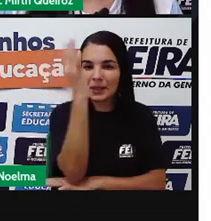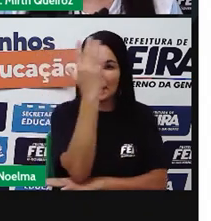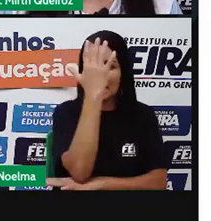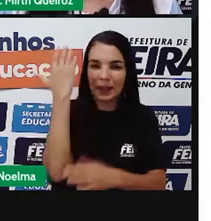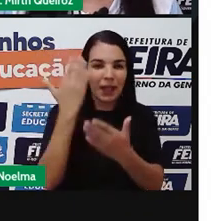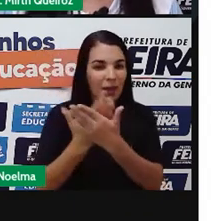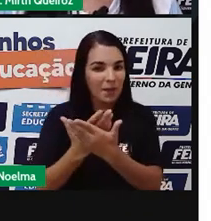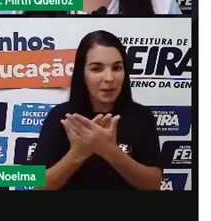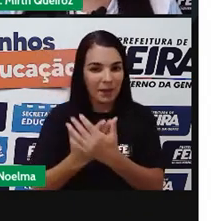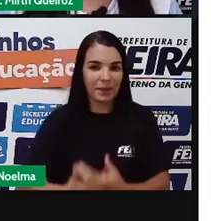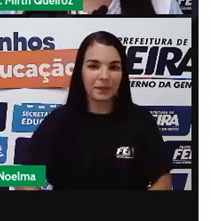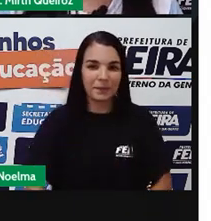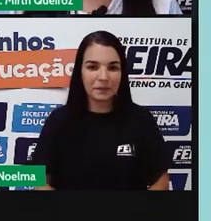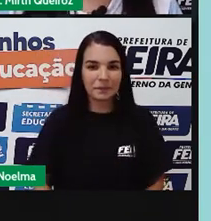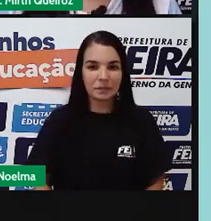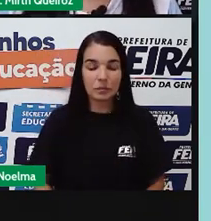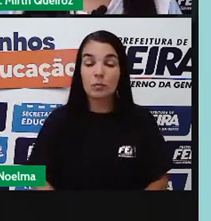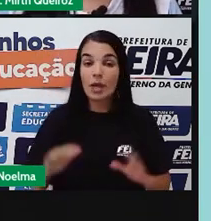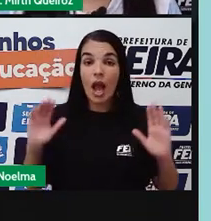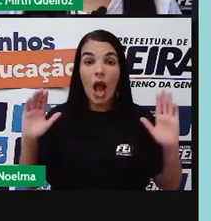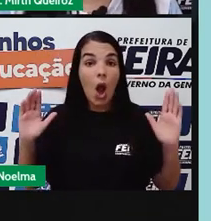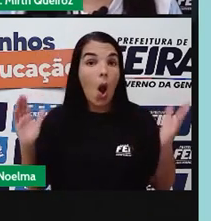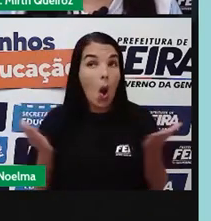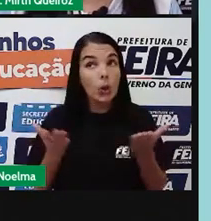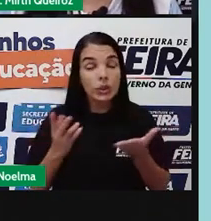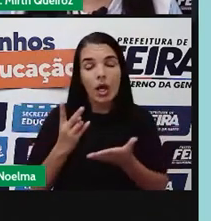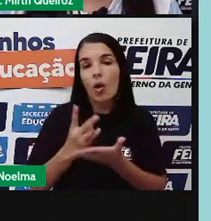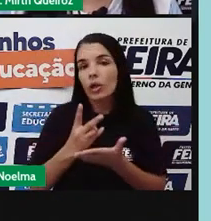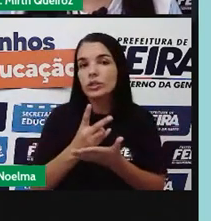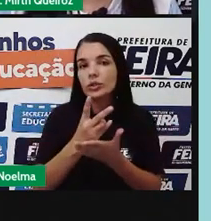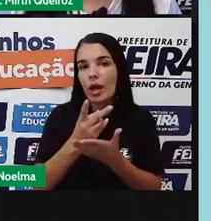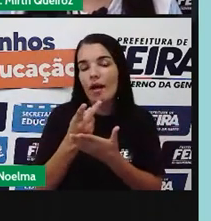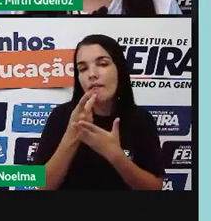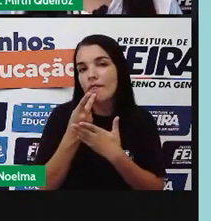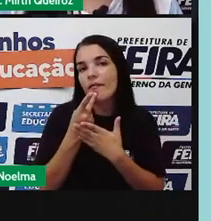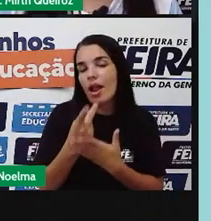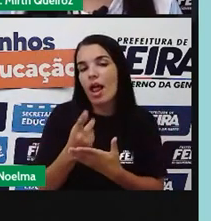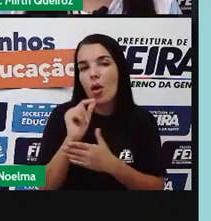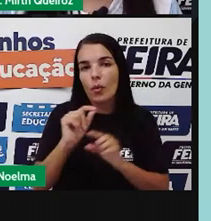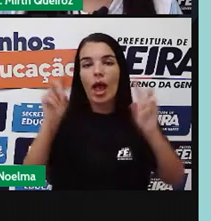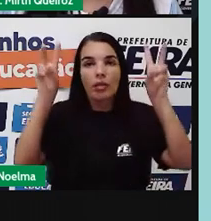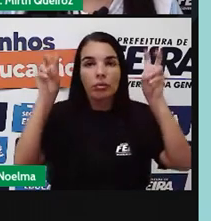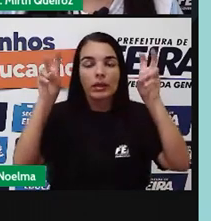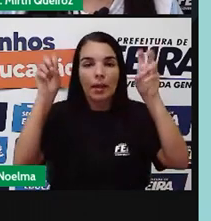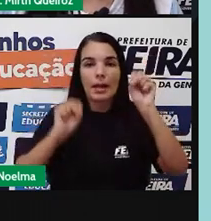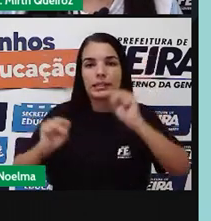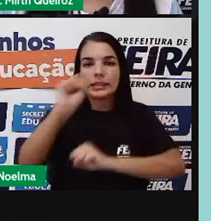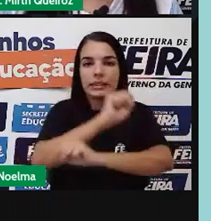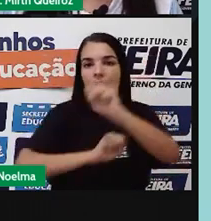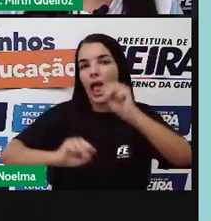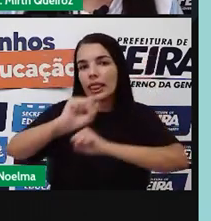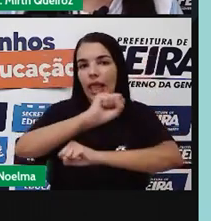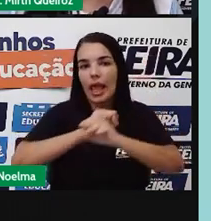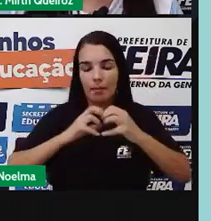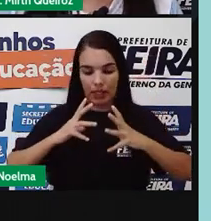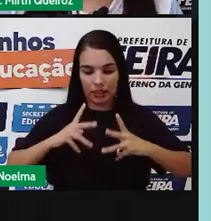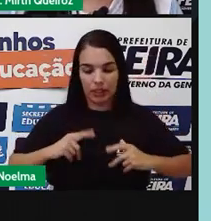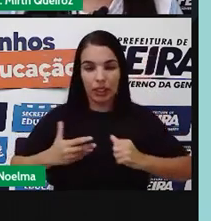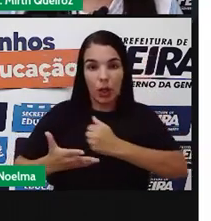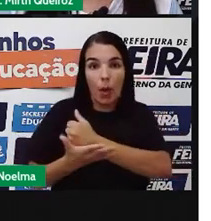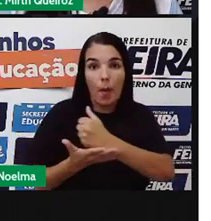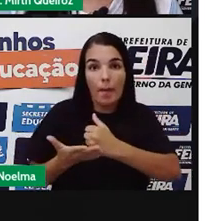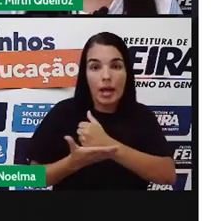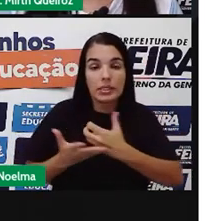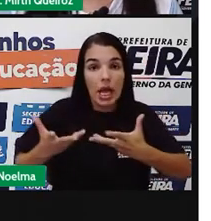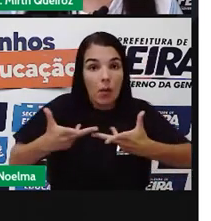natureza. Hoje nós continuaremos a falar sobre saneamento básico e qualidade